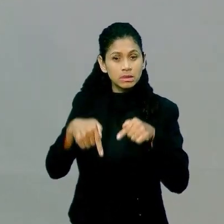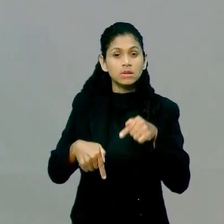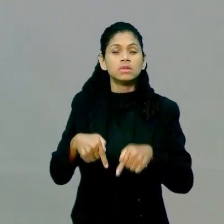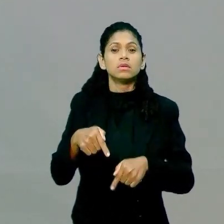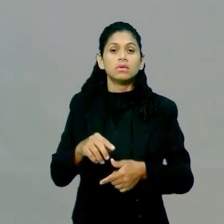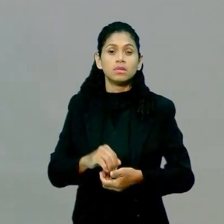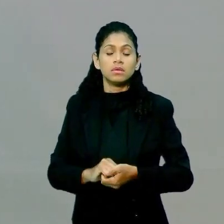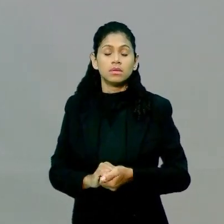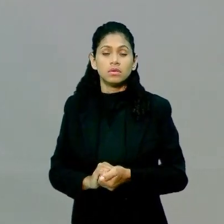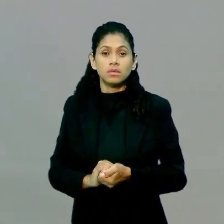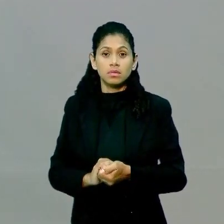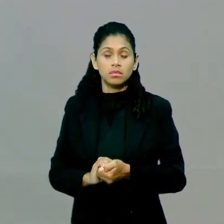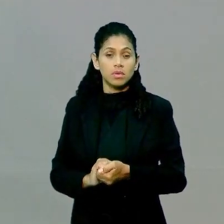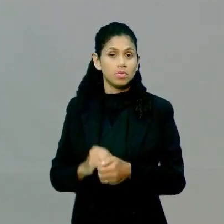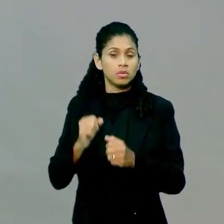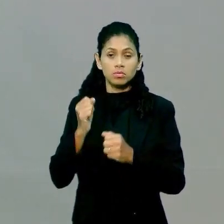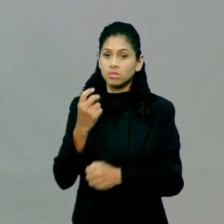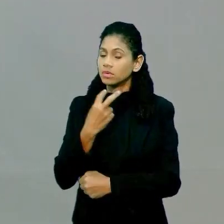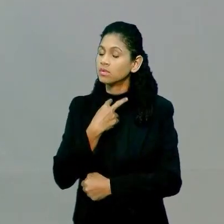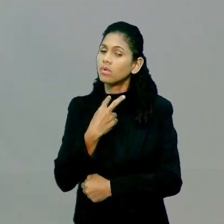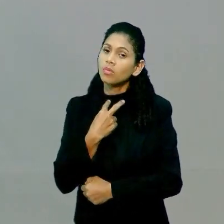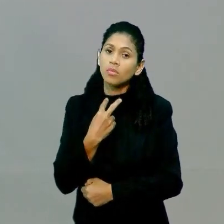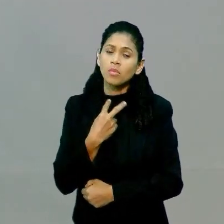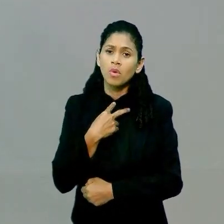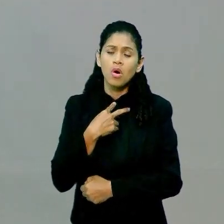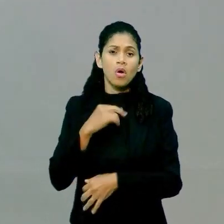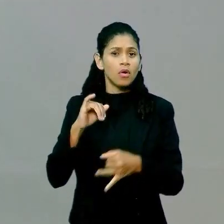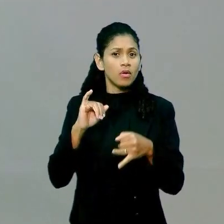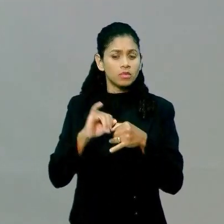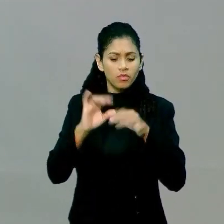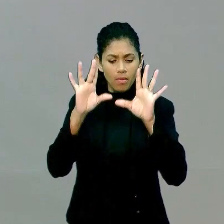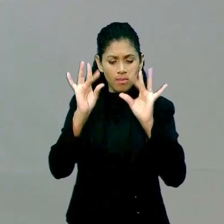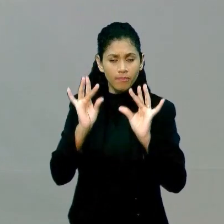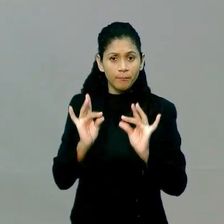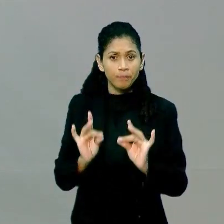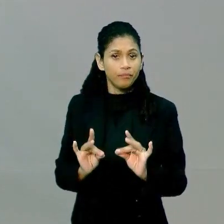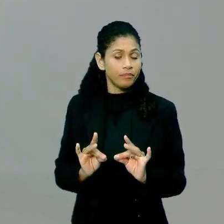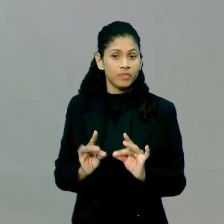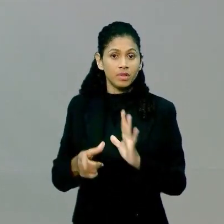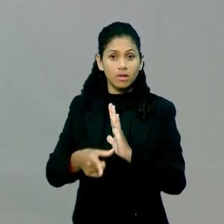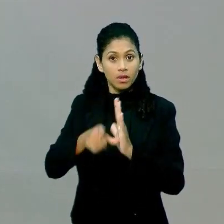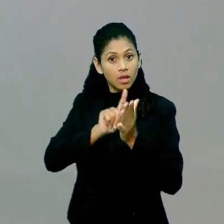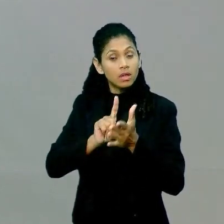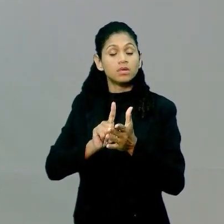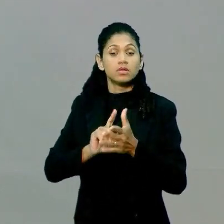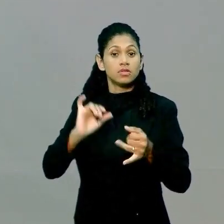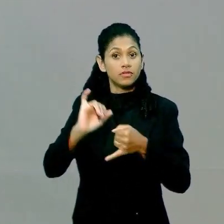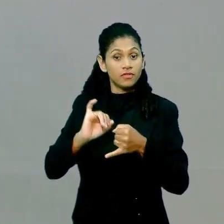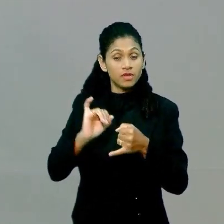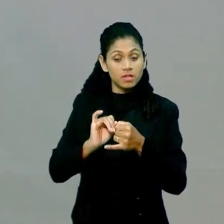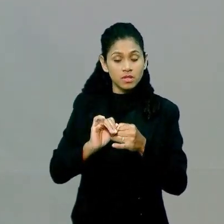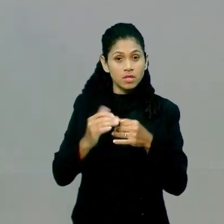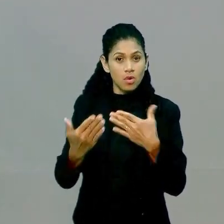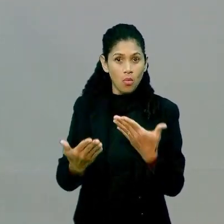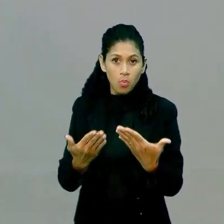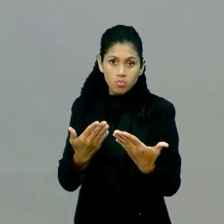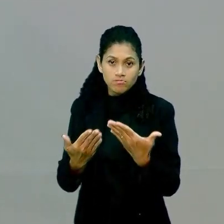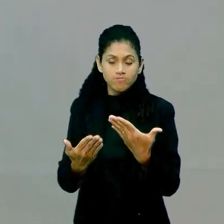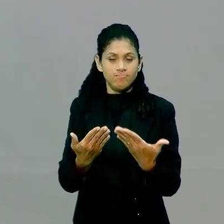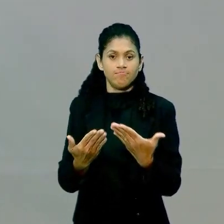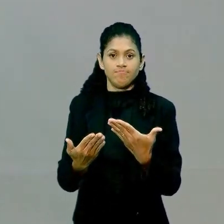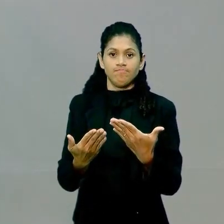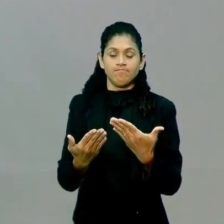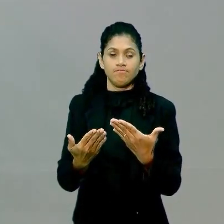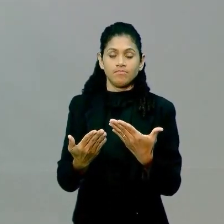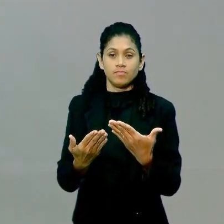questão de estequiometria, eu posso resolver a minha questão sem executar o balanceamento. E o que é executar esse balanceamento?